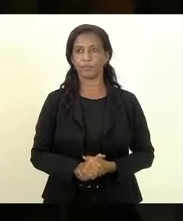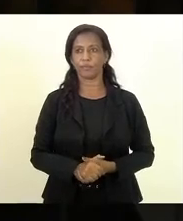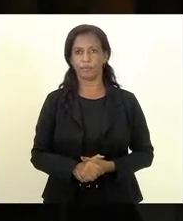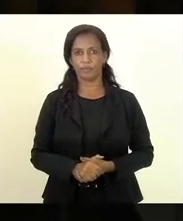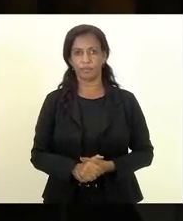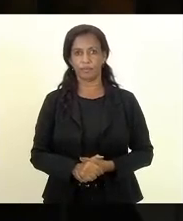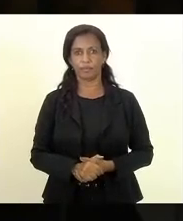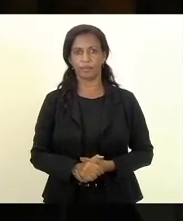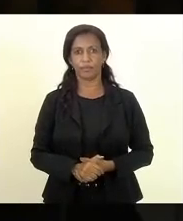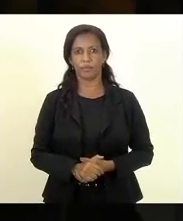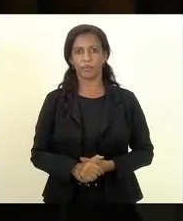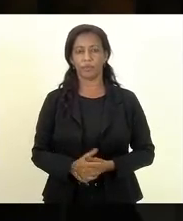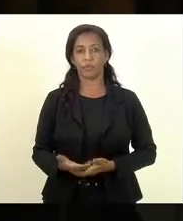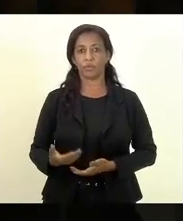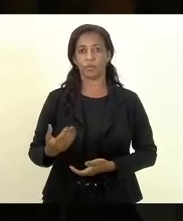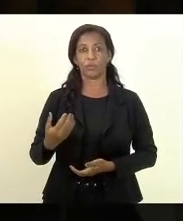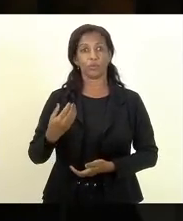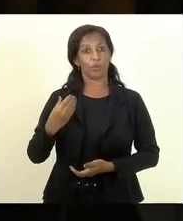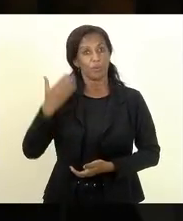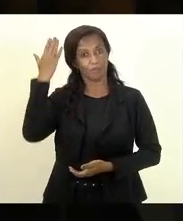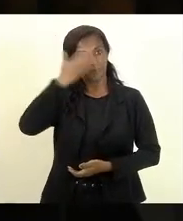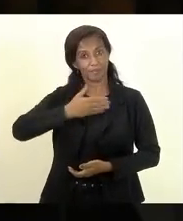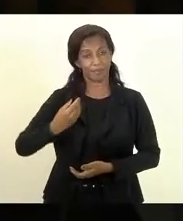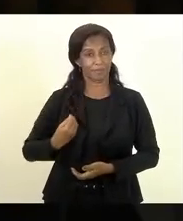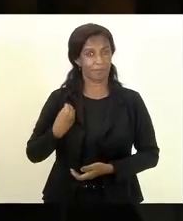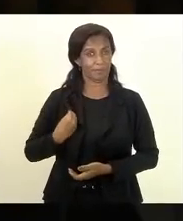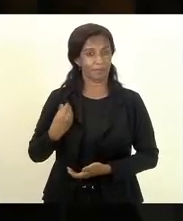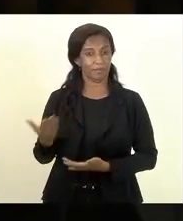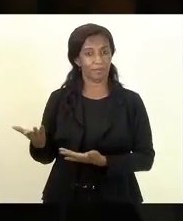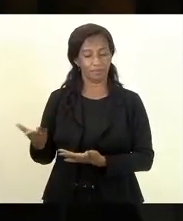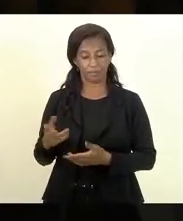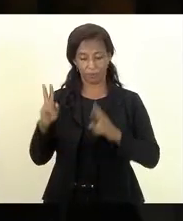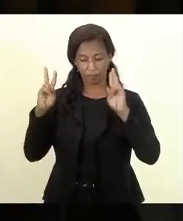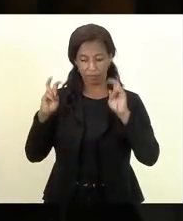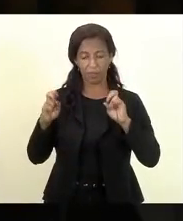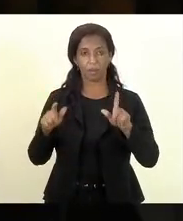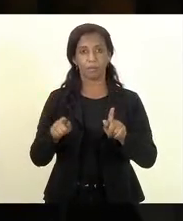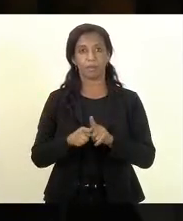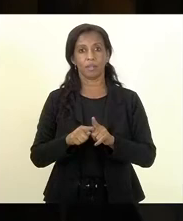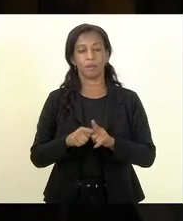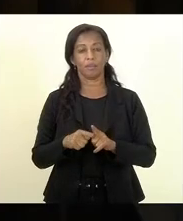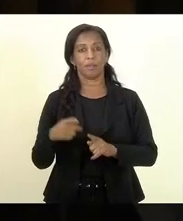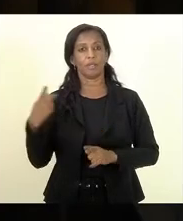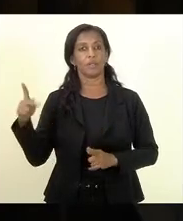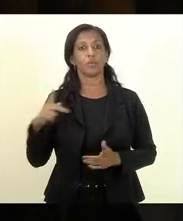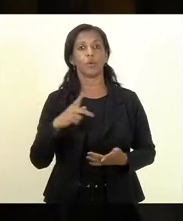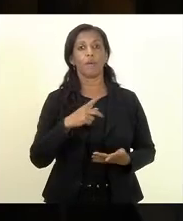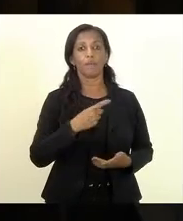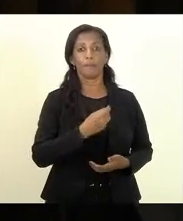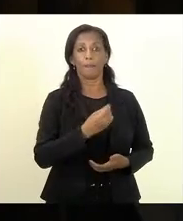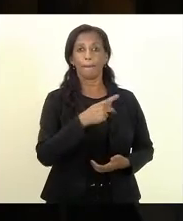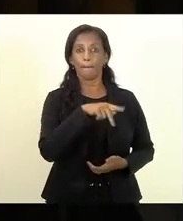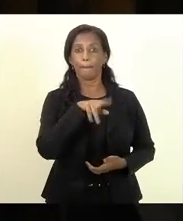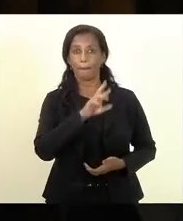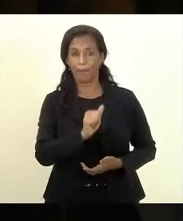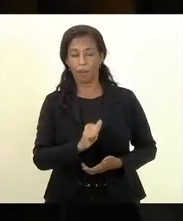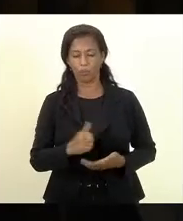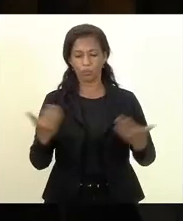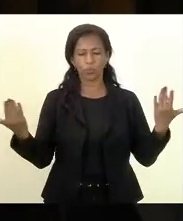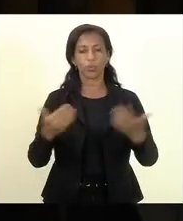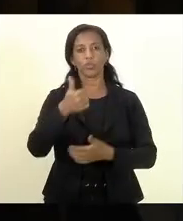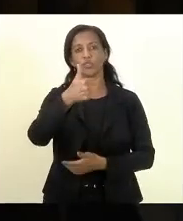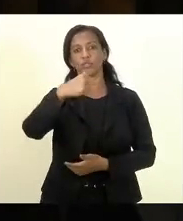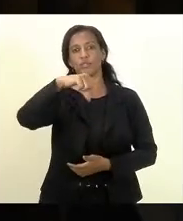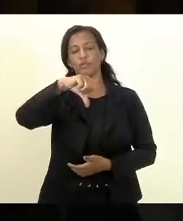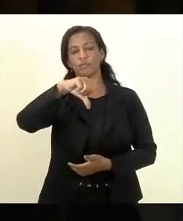sob a presidência de Vossa Excelência, eu fico mais confortável para abordar o tema, porque também é um tema da sua pauta de luta. Hoje, dia 19 de